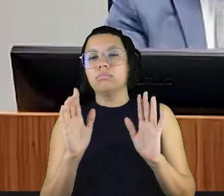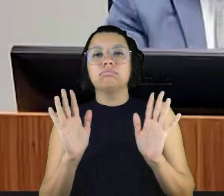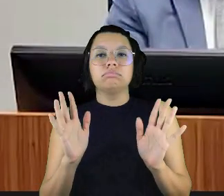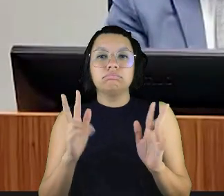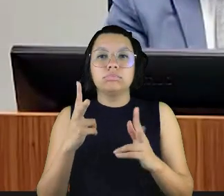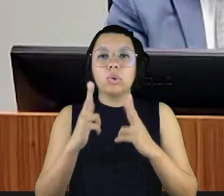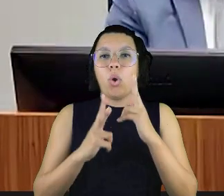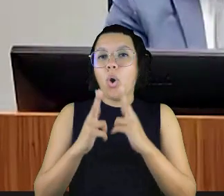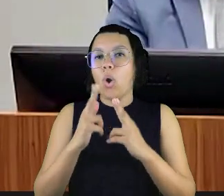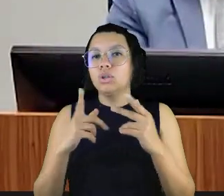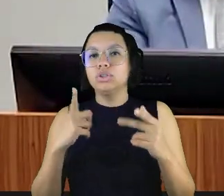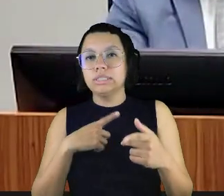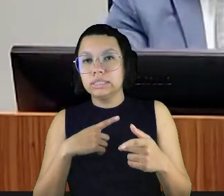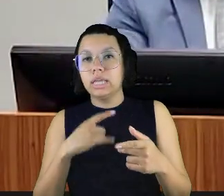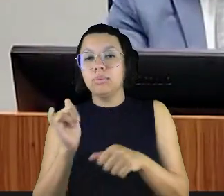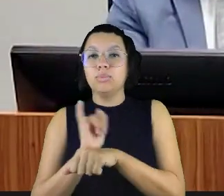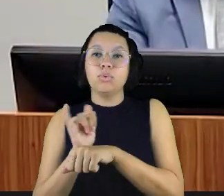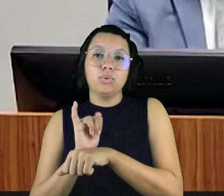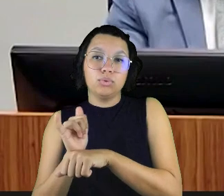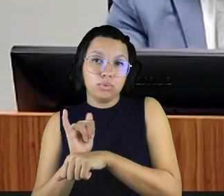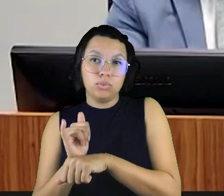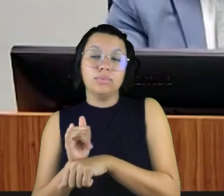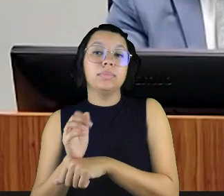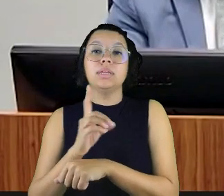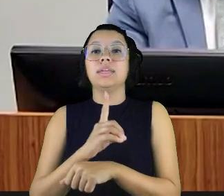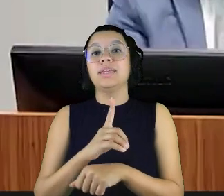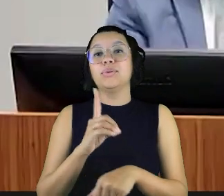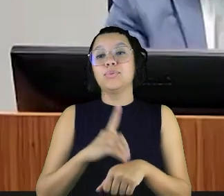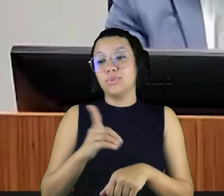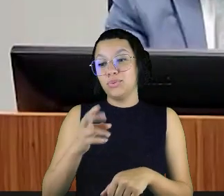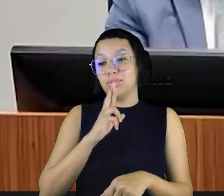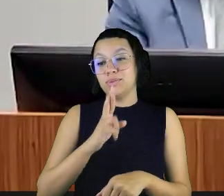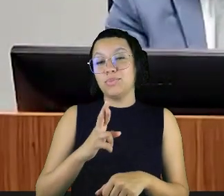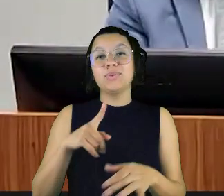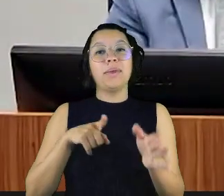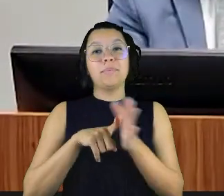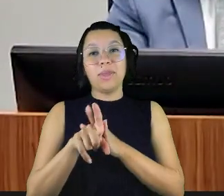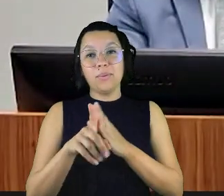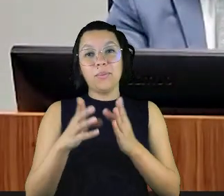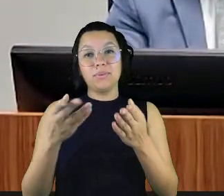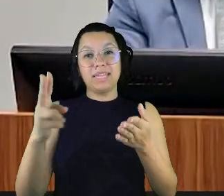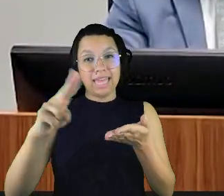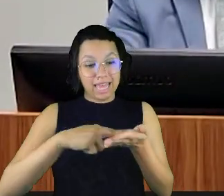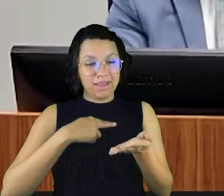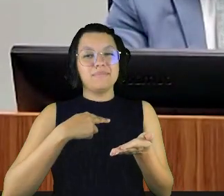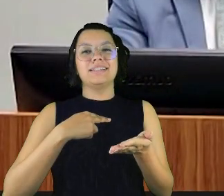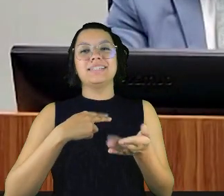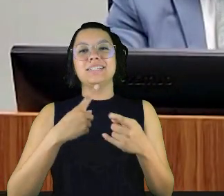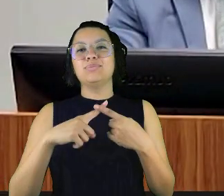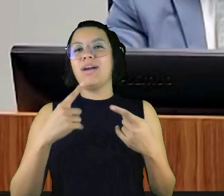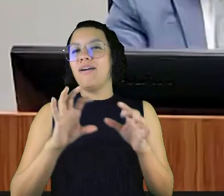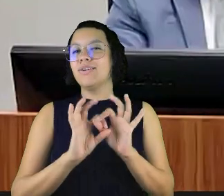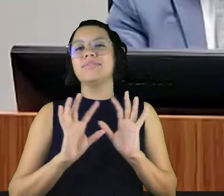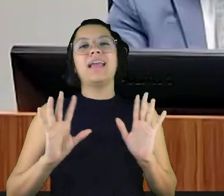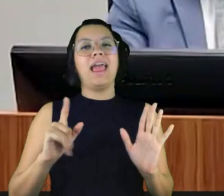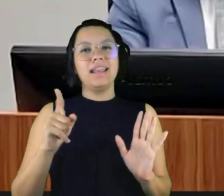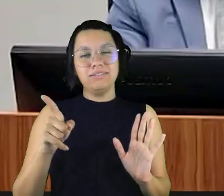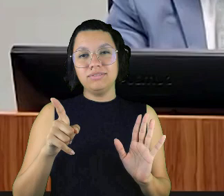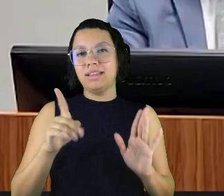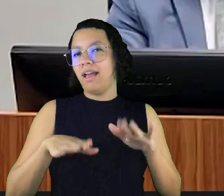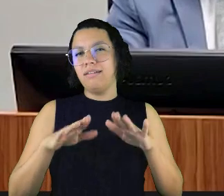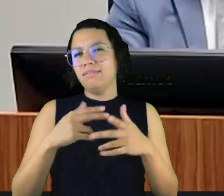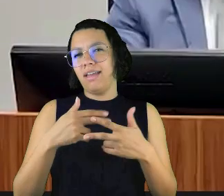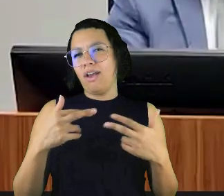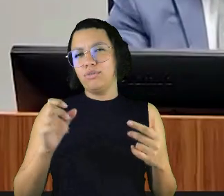doutor responder as perguntas e encaminhar para a gente. Mas a gente vai disponibilizar lá e também qualquer coisa é só mandar e-mail aqui para a EMAG. Muito obrigada a todos.